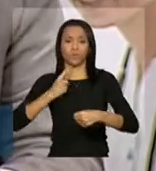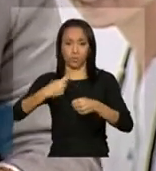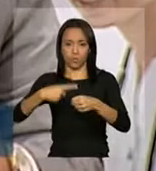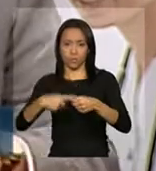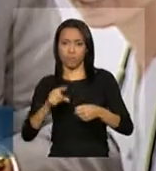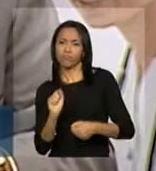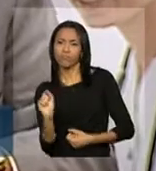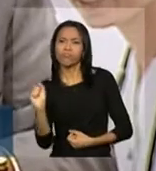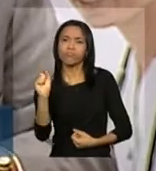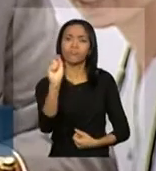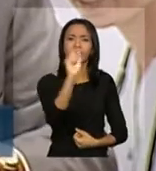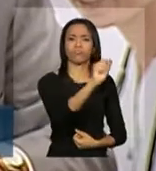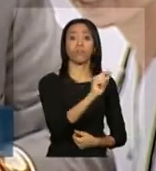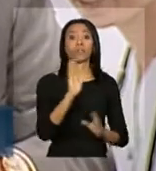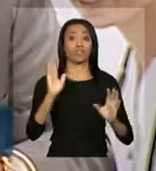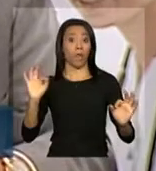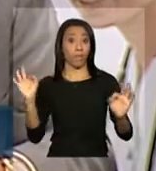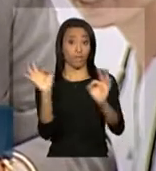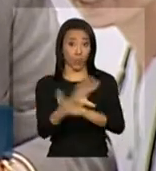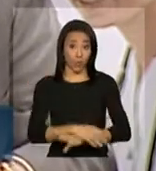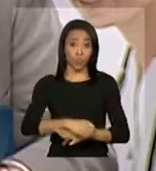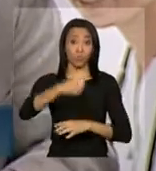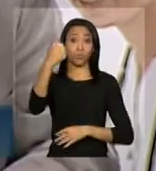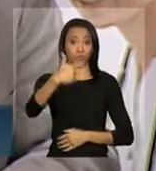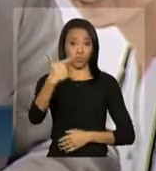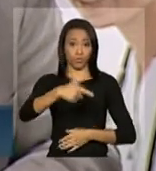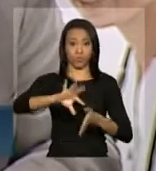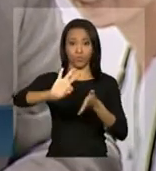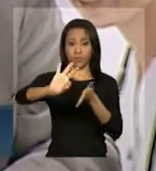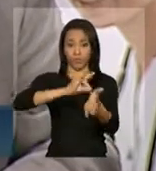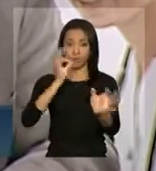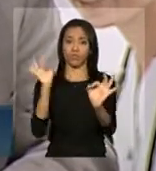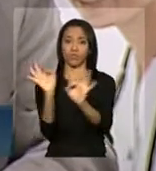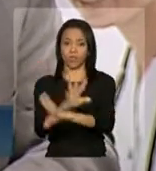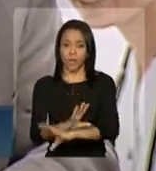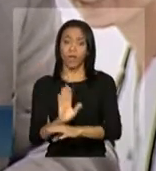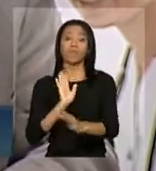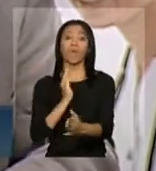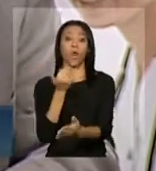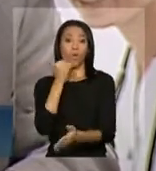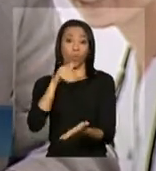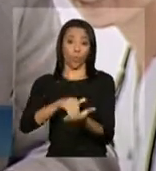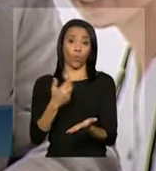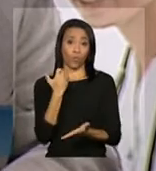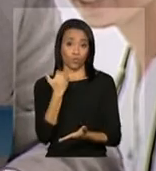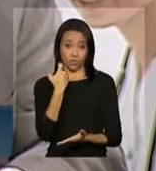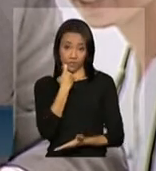que terminaram o segundo ciclo de inscrição e os médicos também na última sexta-feira